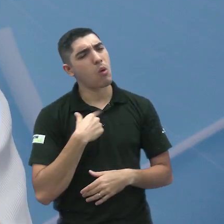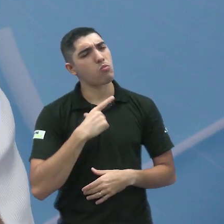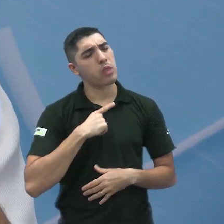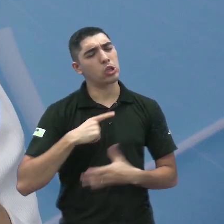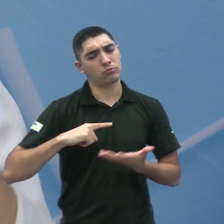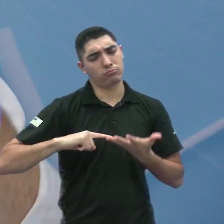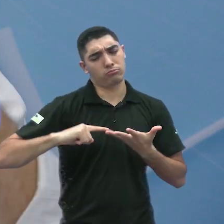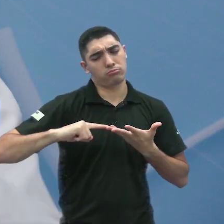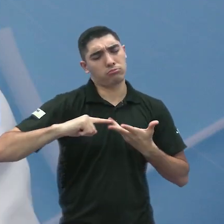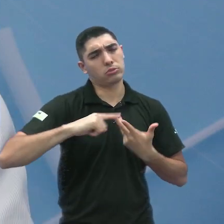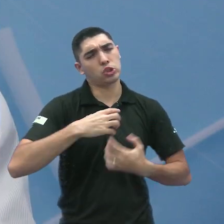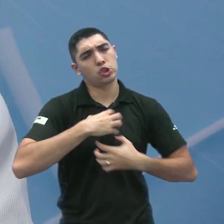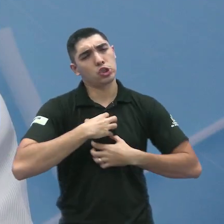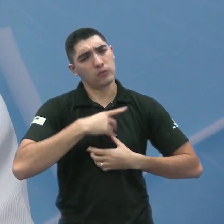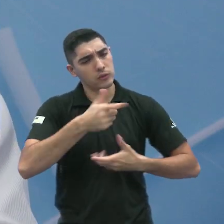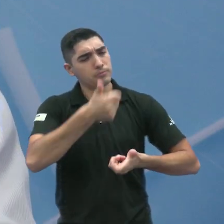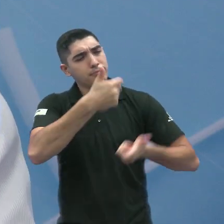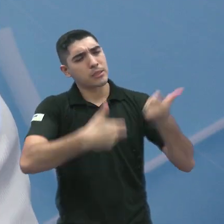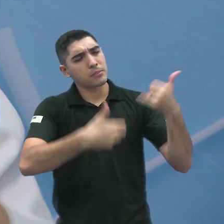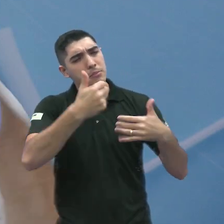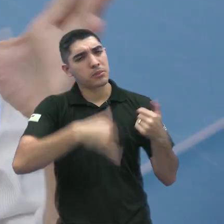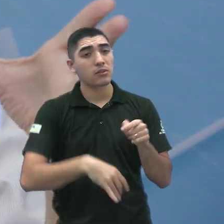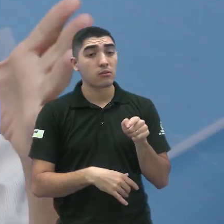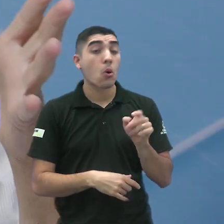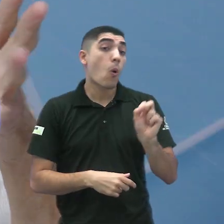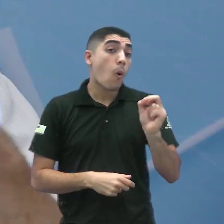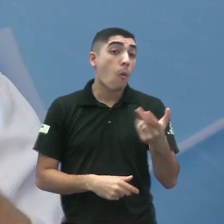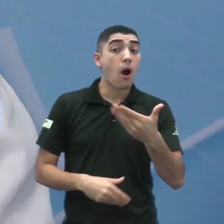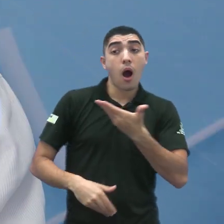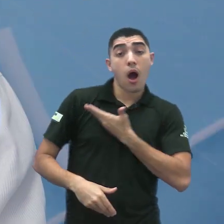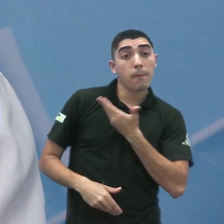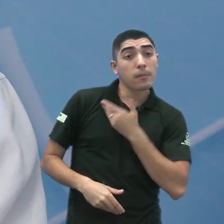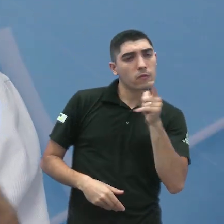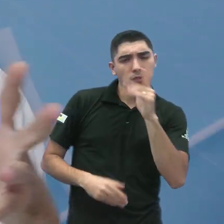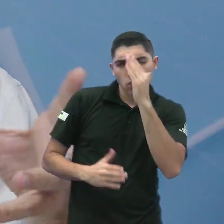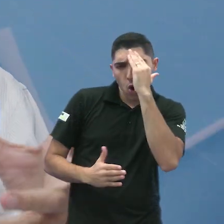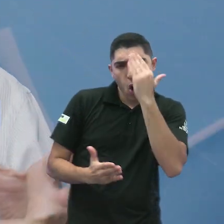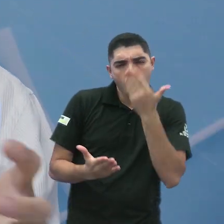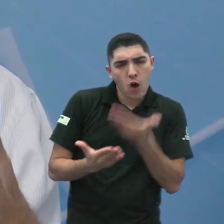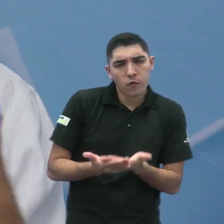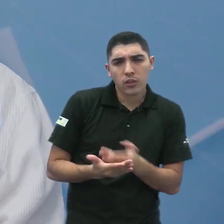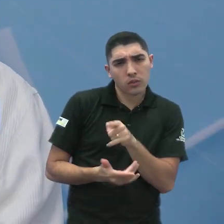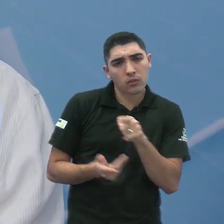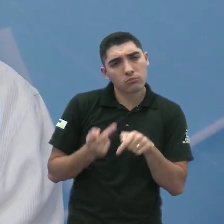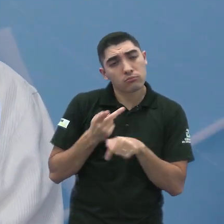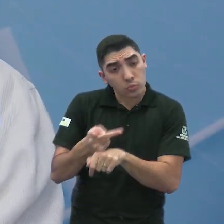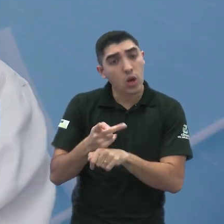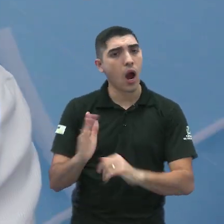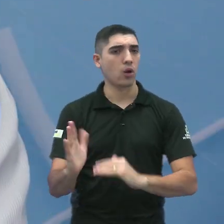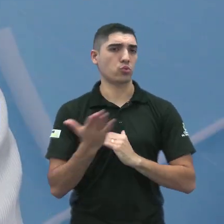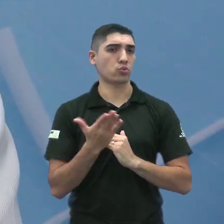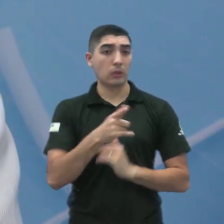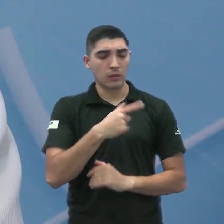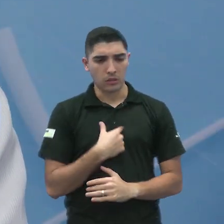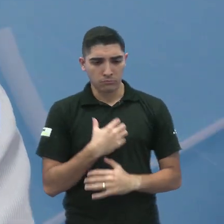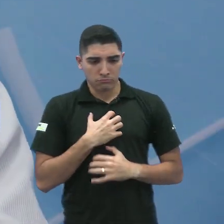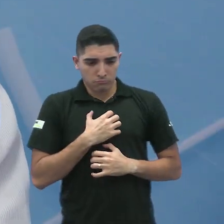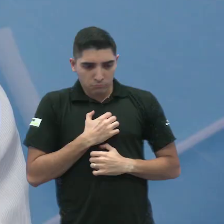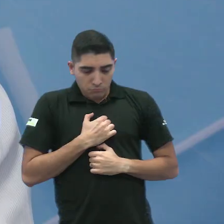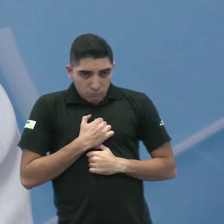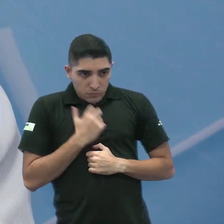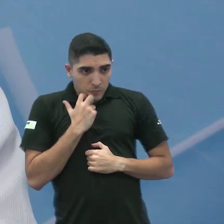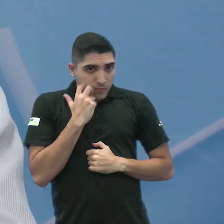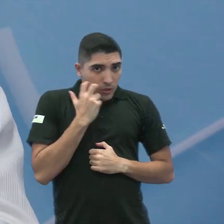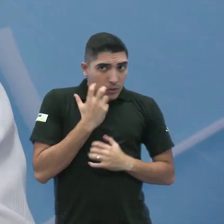valorize a opinião. Fala, eu estou sentindo isso, o que você acha? Ou um amigo, alguém que você confie. Busque ajuda, não fique em silêncio, não é